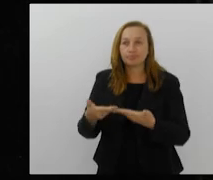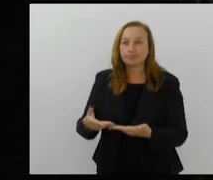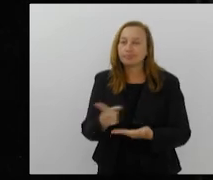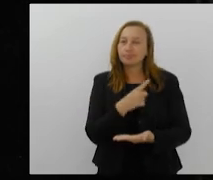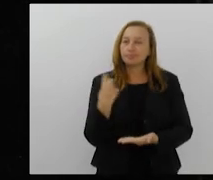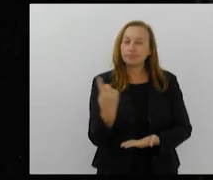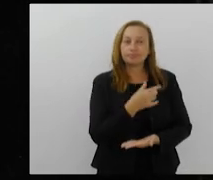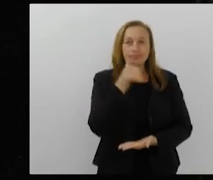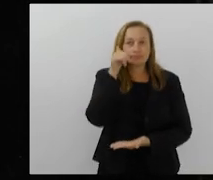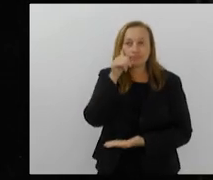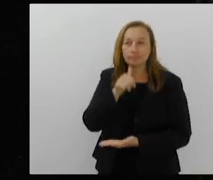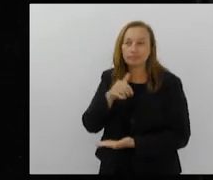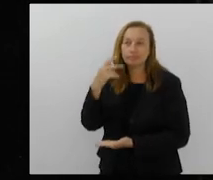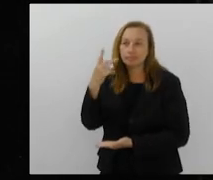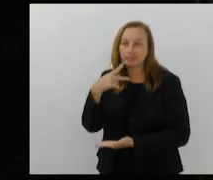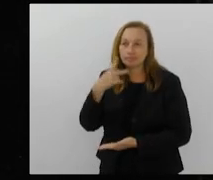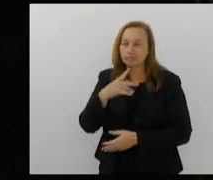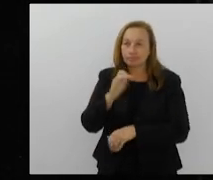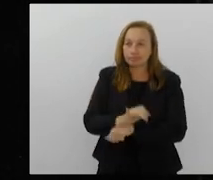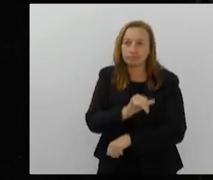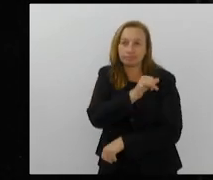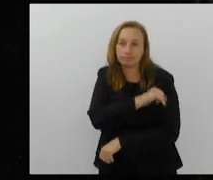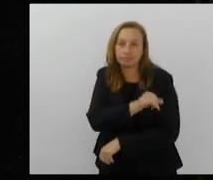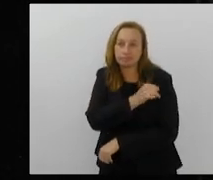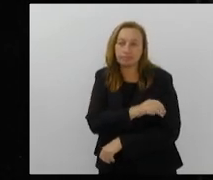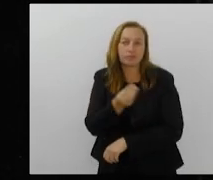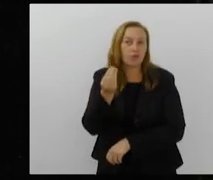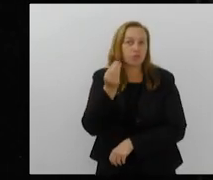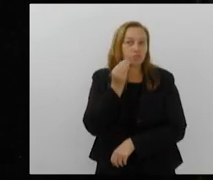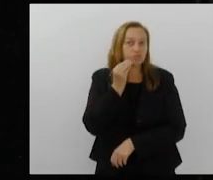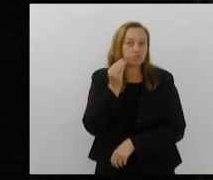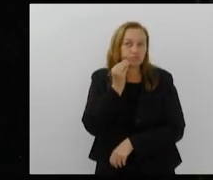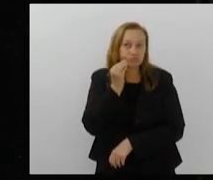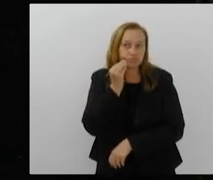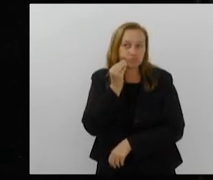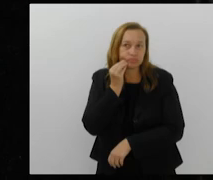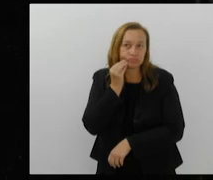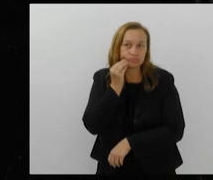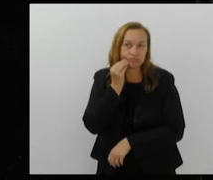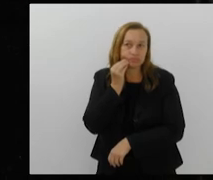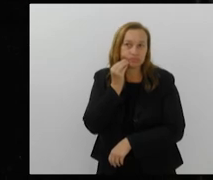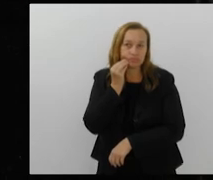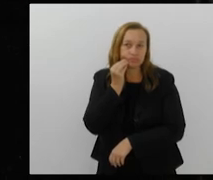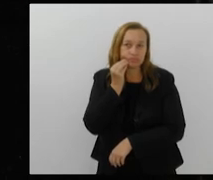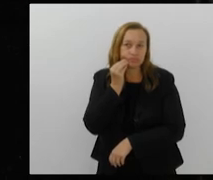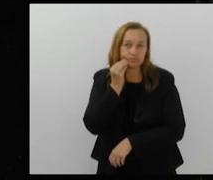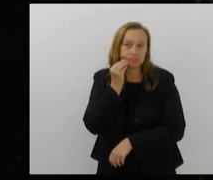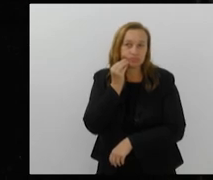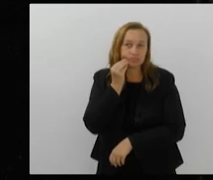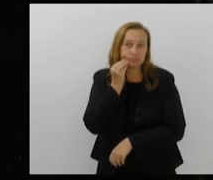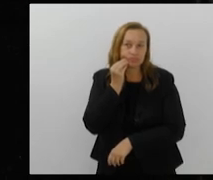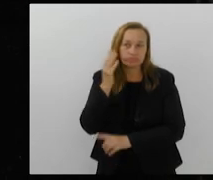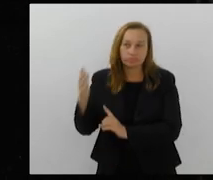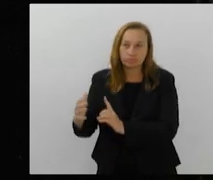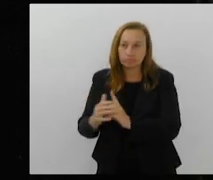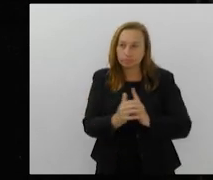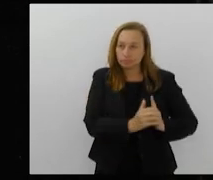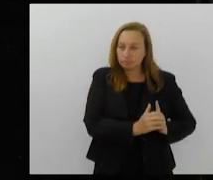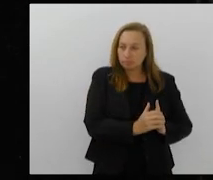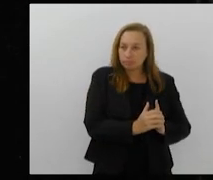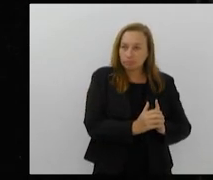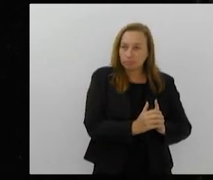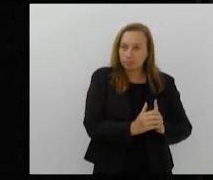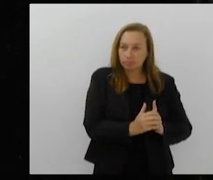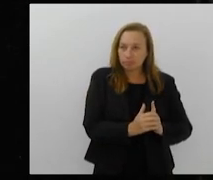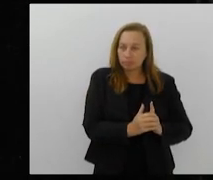nossas mulheres do Estado do Rio de Janeiro a oportunidade de estarem aqui, acolhidas na sua